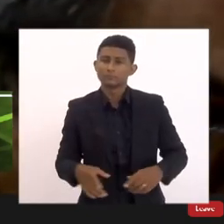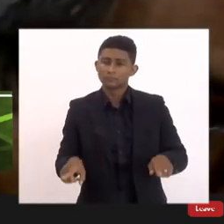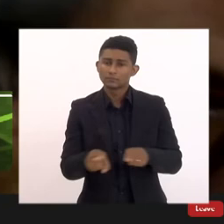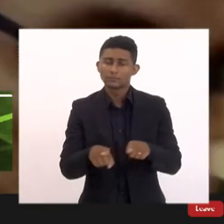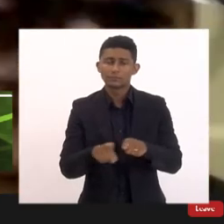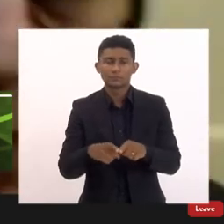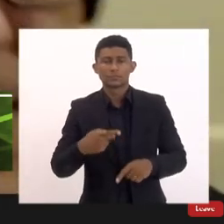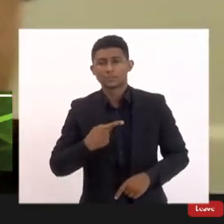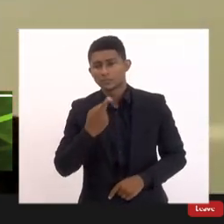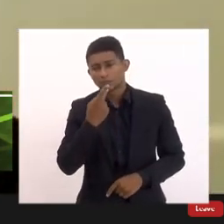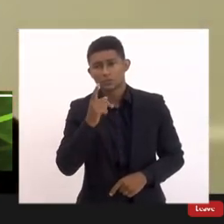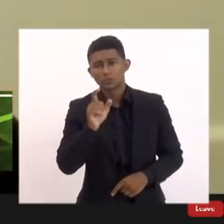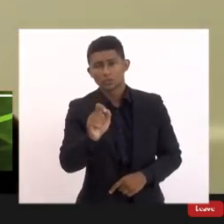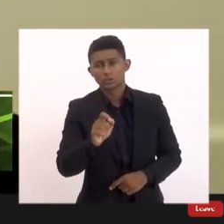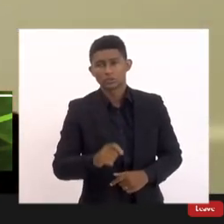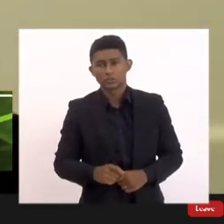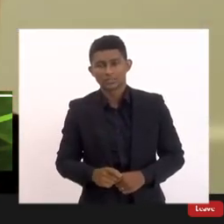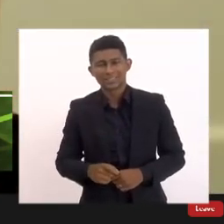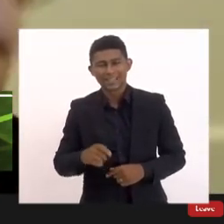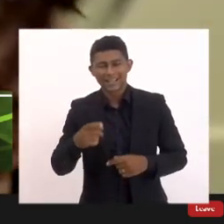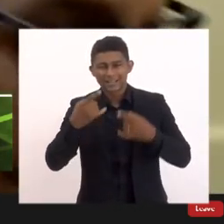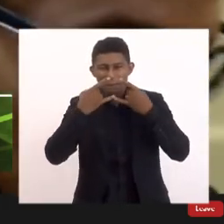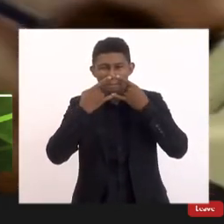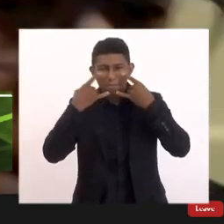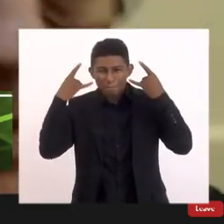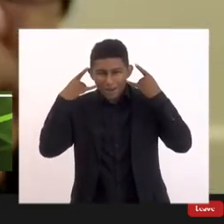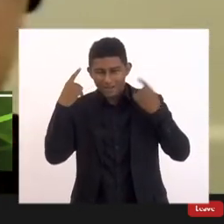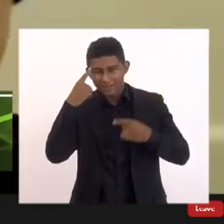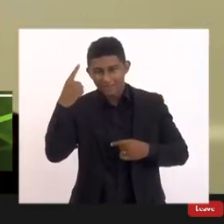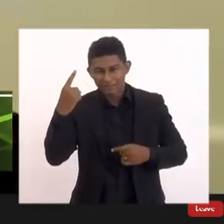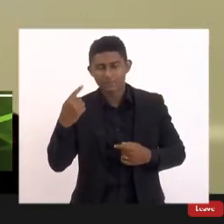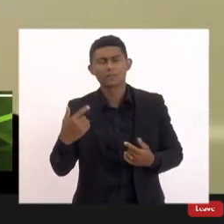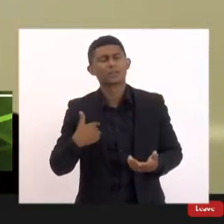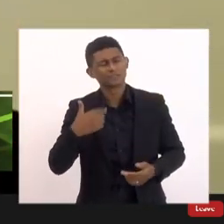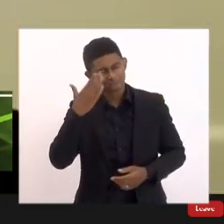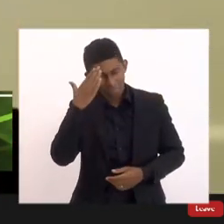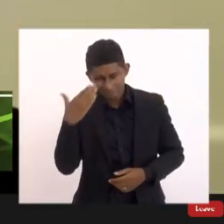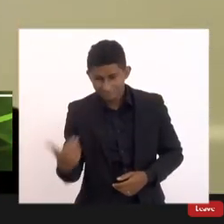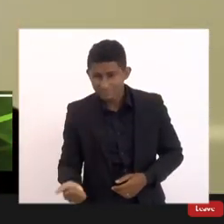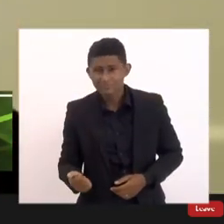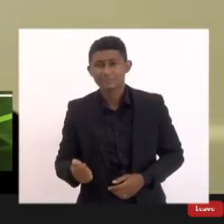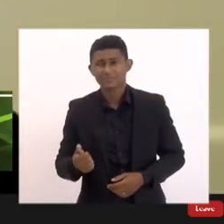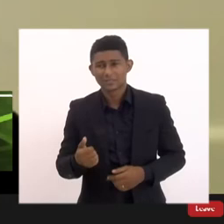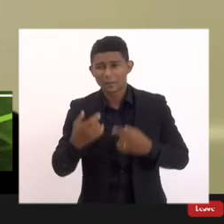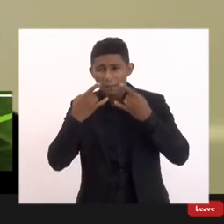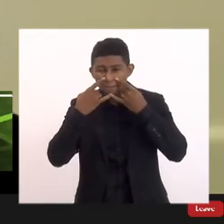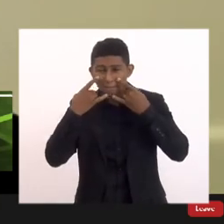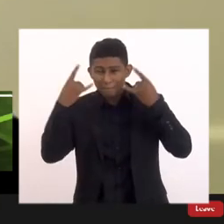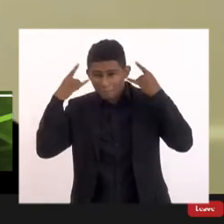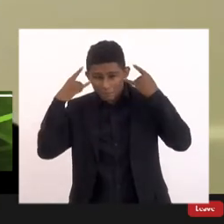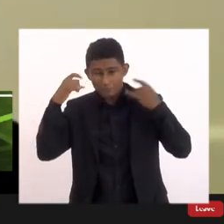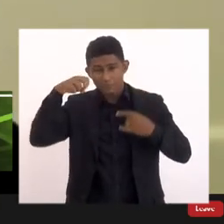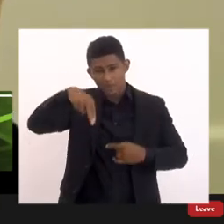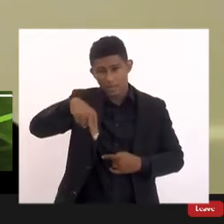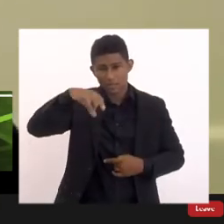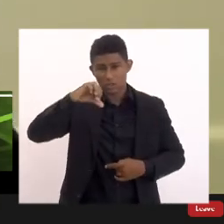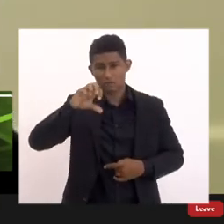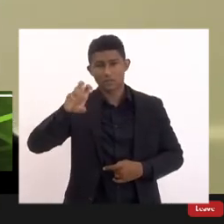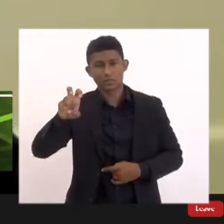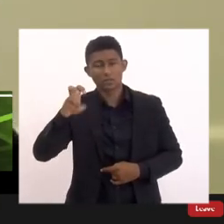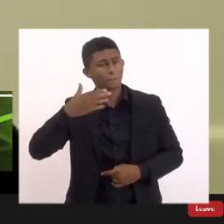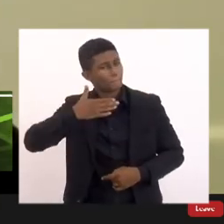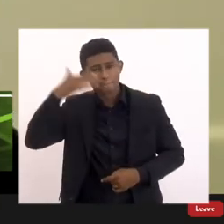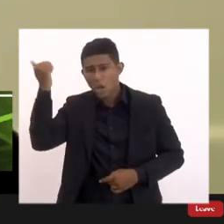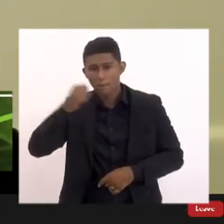de só voltar ao assunto da máscara. Eu entendo, Renata, que a máscara PFF2 N95 é a melhor dos mundos, nos Estados Unidos,